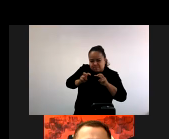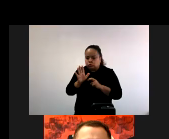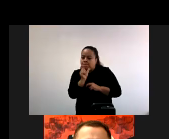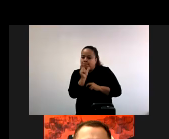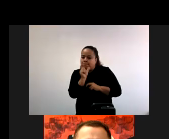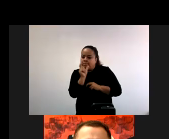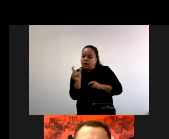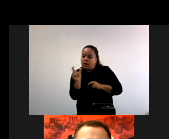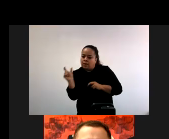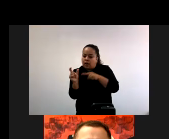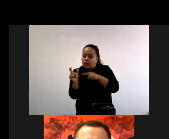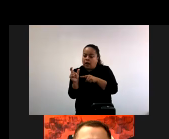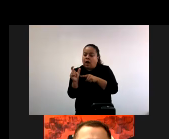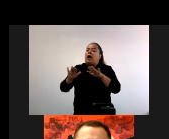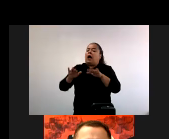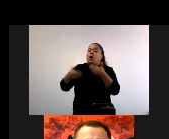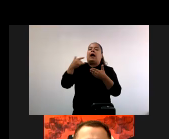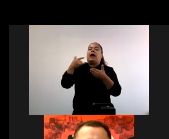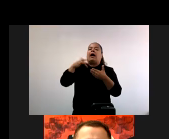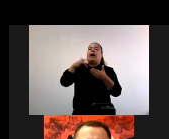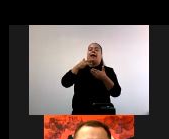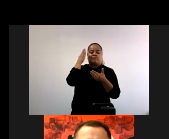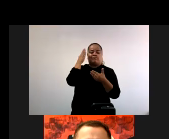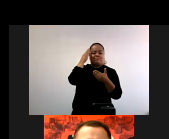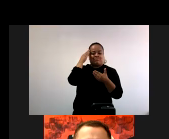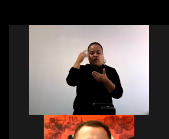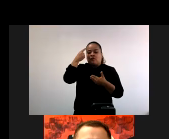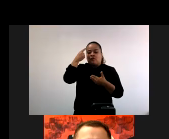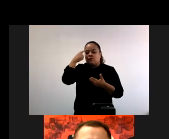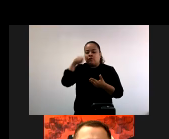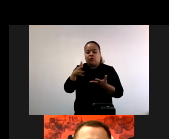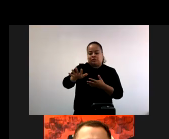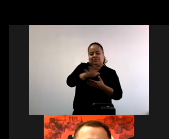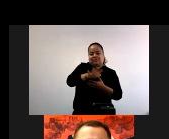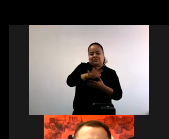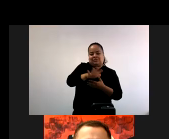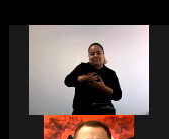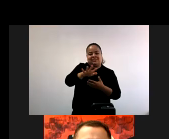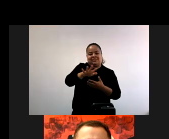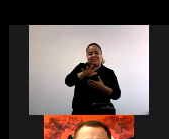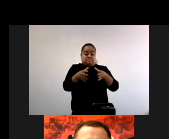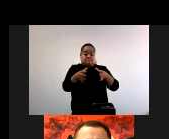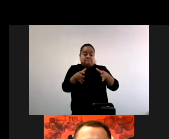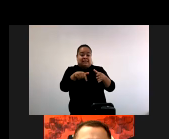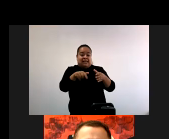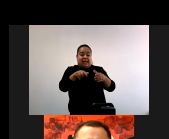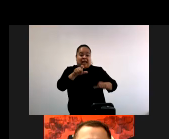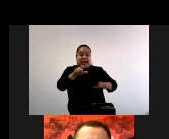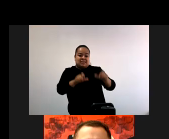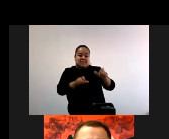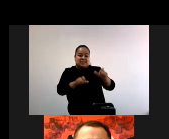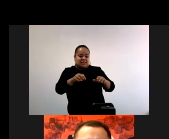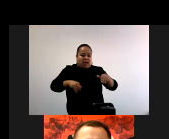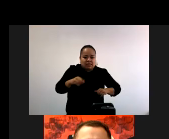devem reconhecer, dizer, se essa pessoa vai a um evento massivo, temos que dizer como ela vai se proteger,